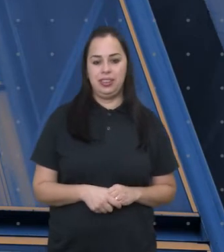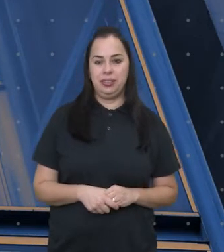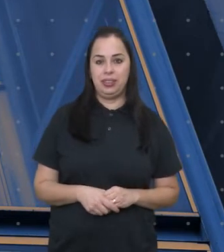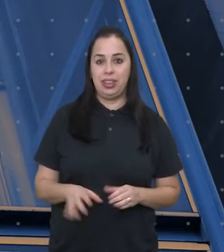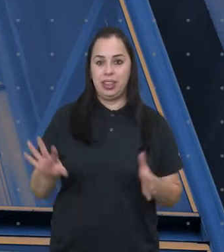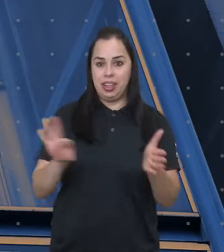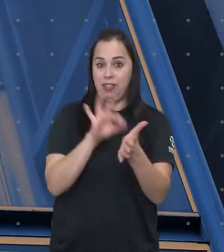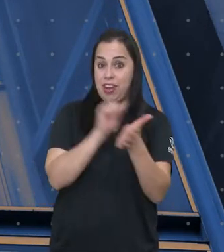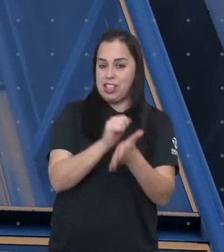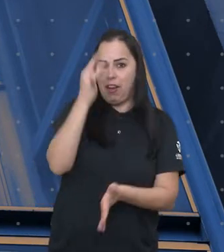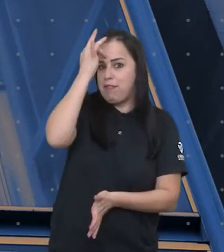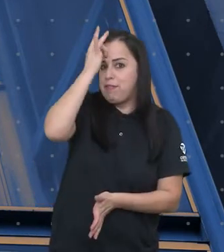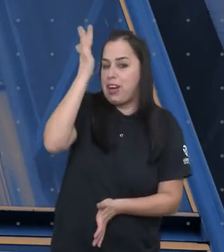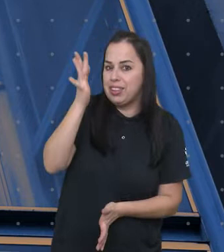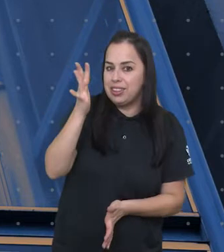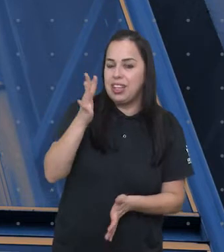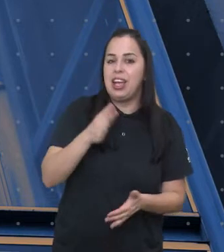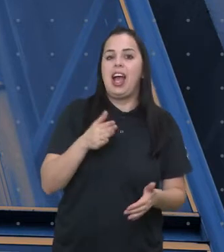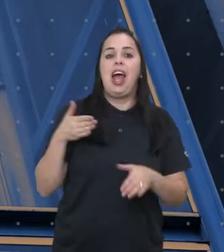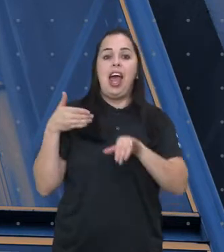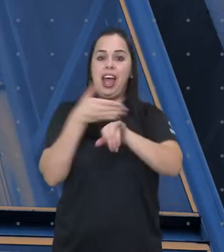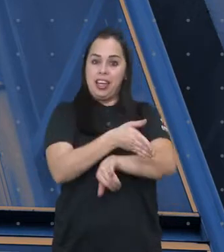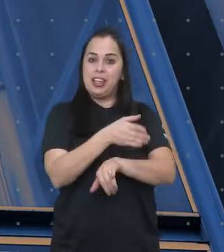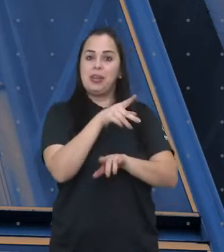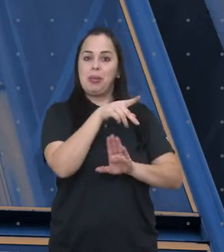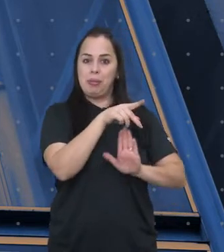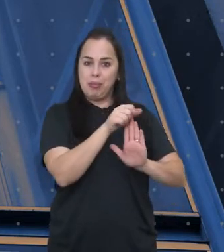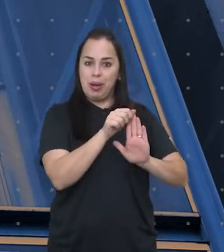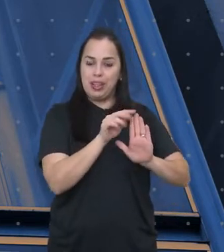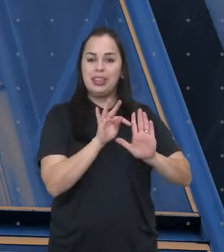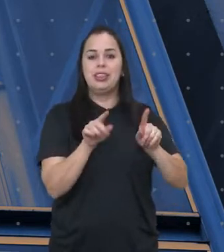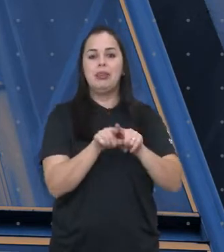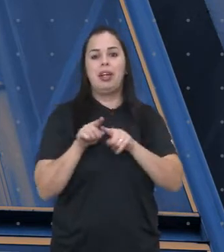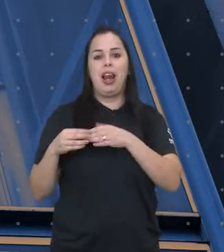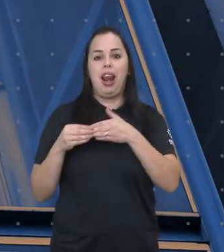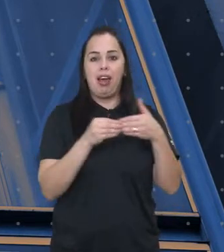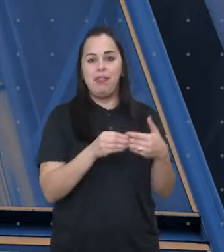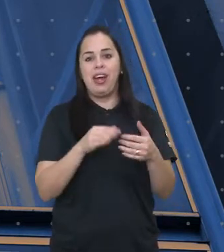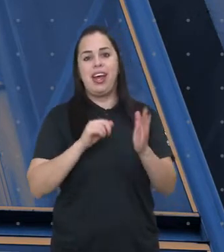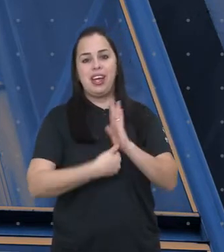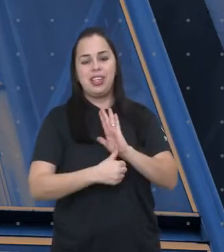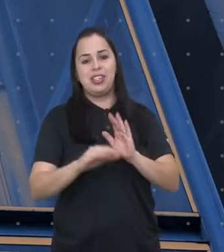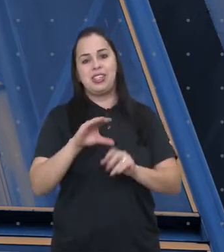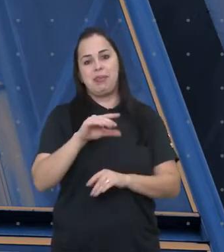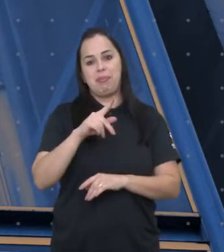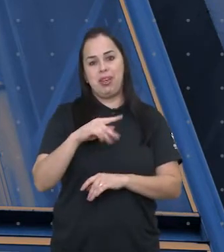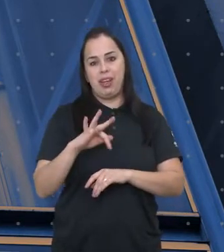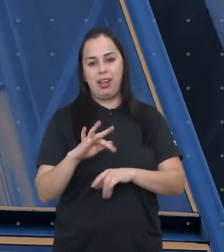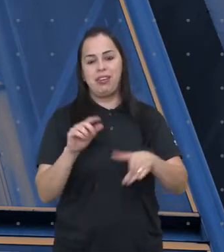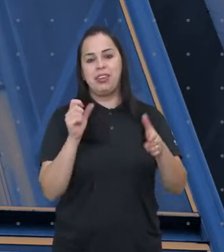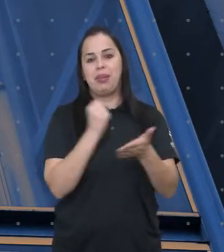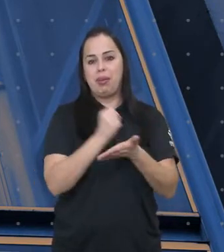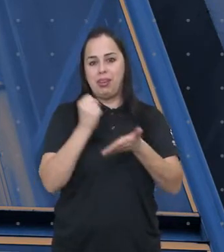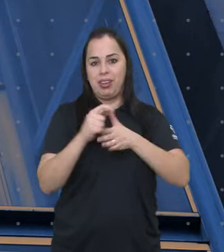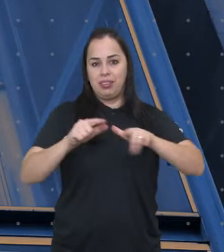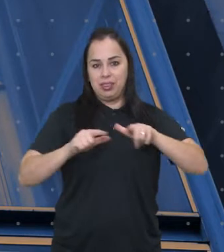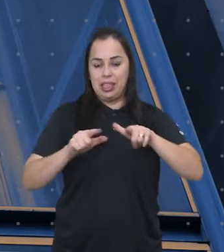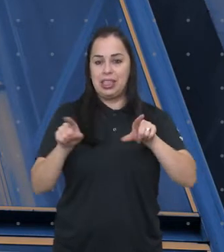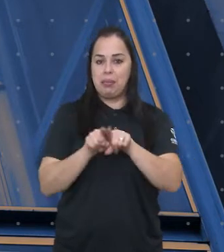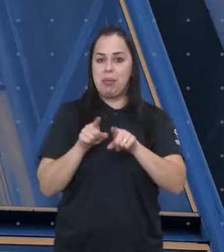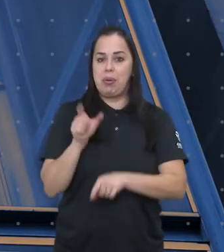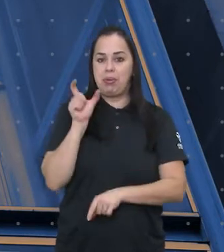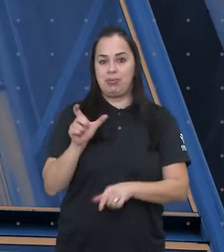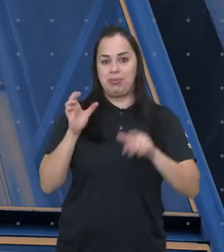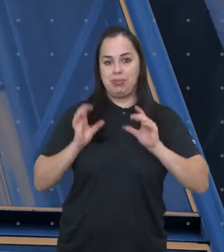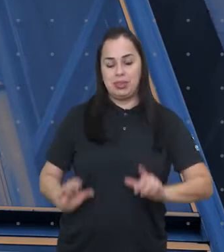Para se candidatar é fácil. É só comparecer ao PAT levando RG, CPF, carteira de trabalho e o cartão cidadão.